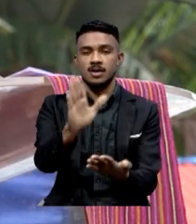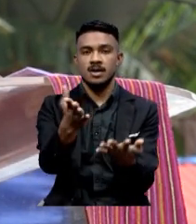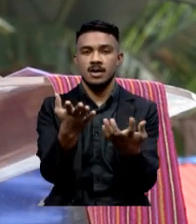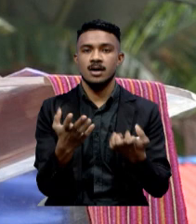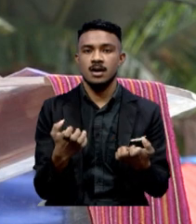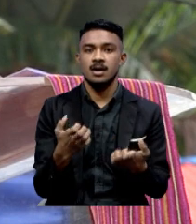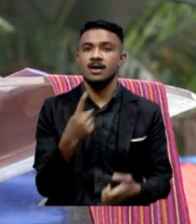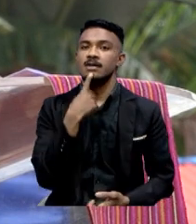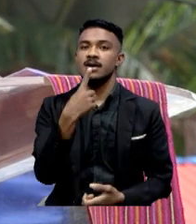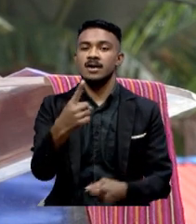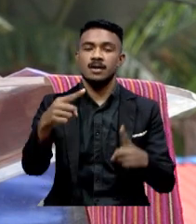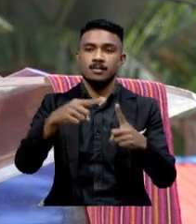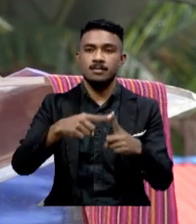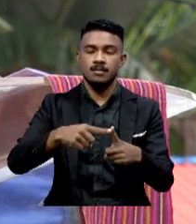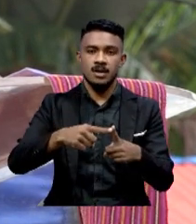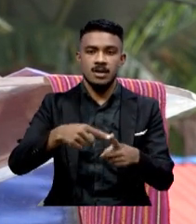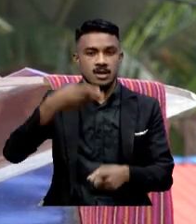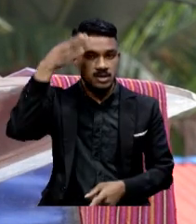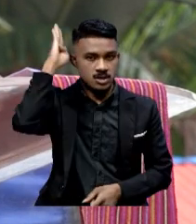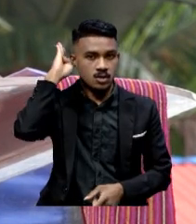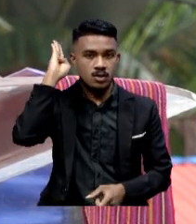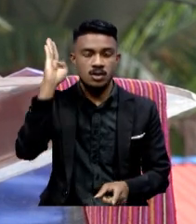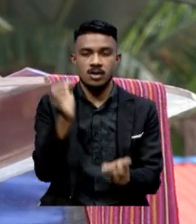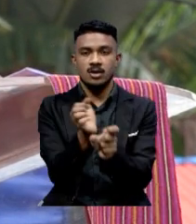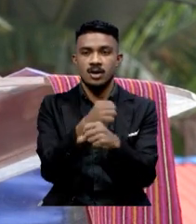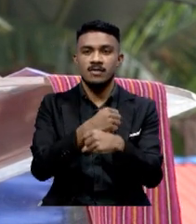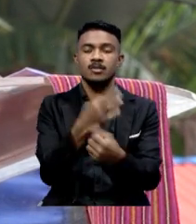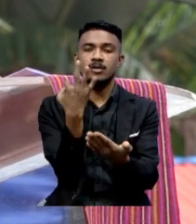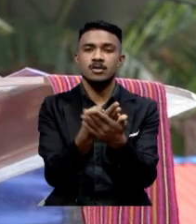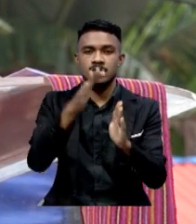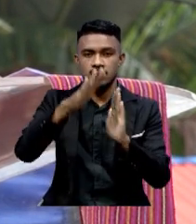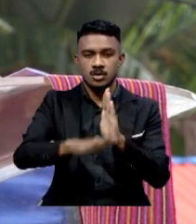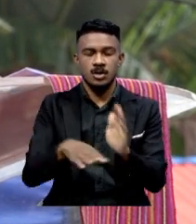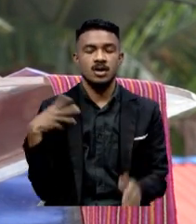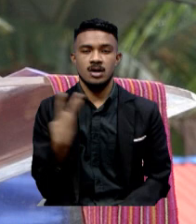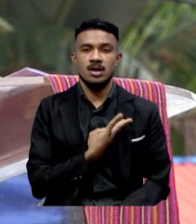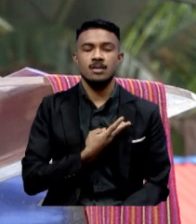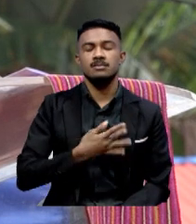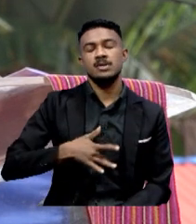hatoba excelencia kada kafe foli ne bematun ami sindi kada